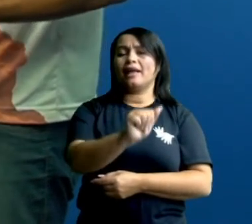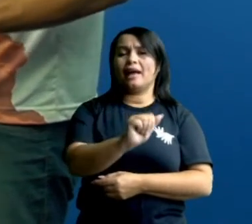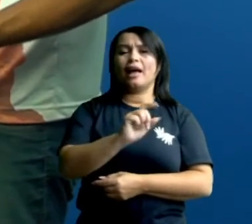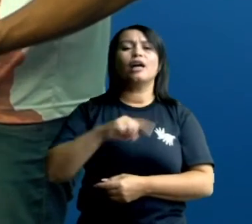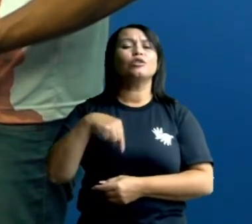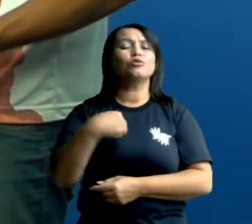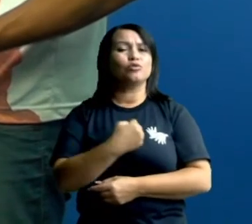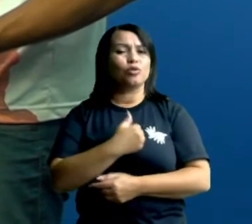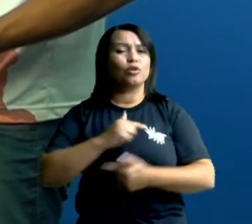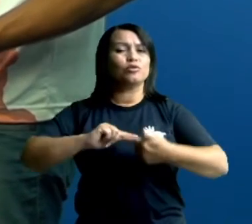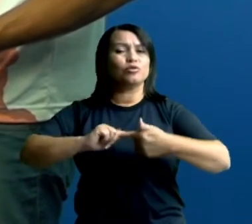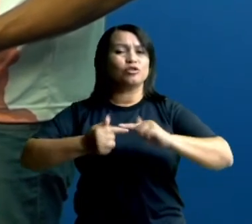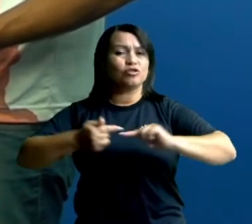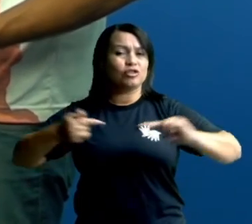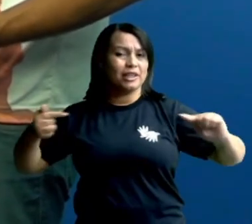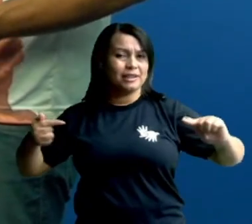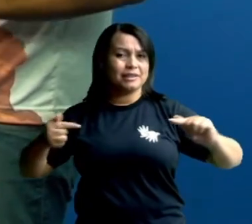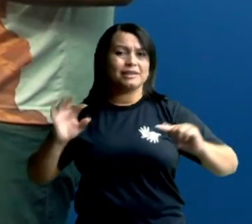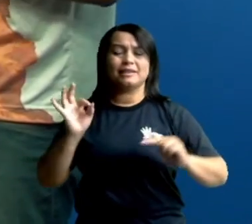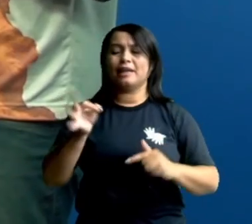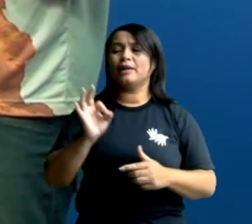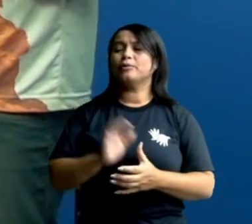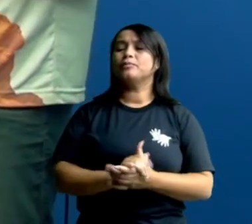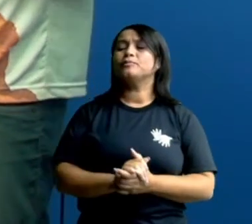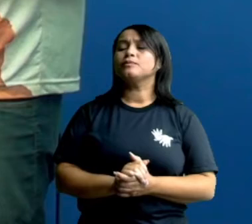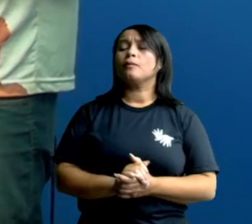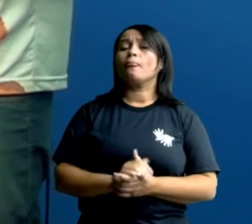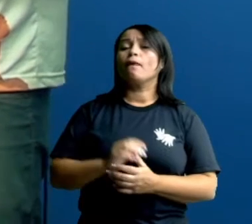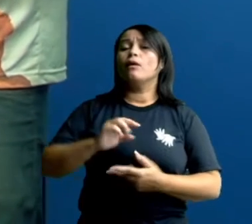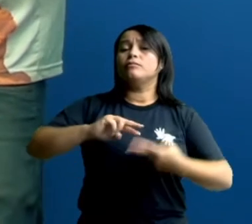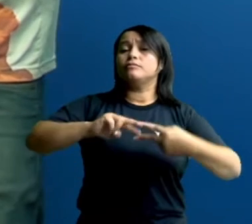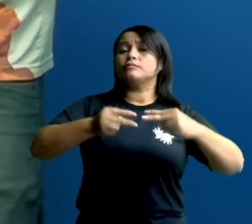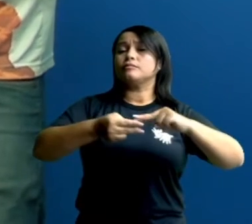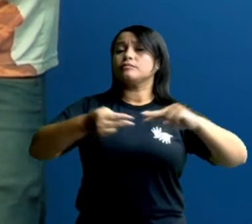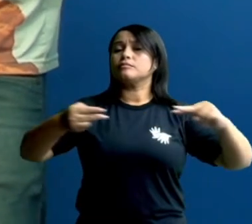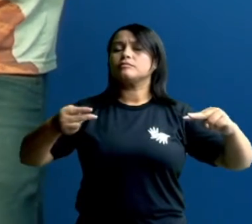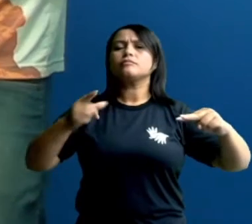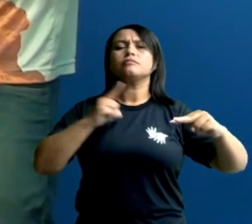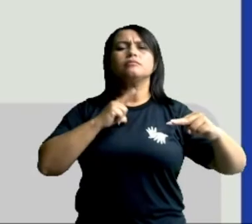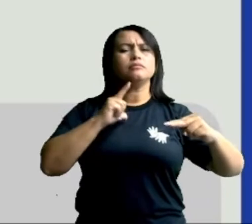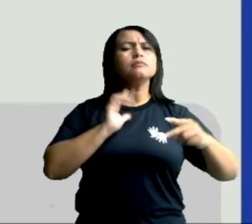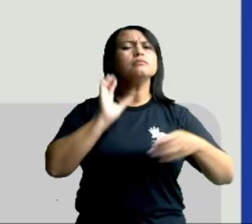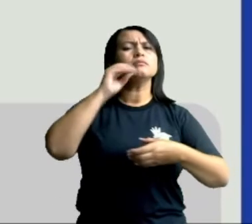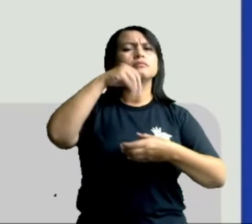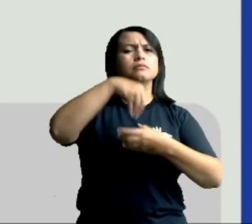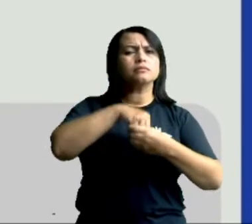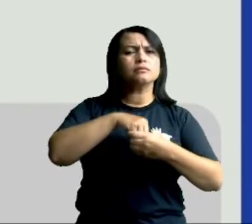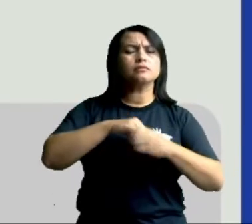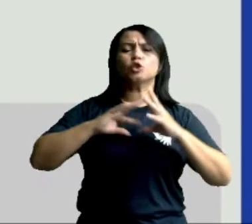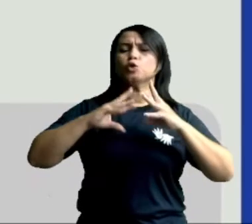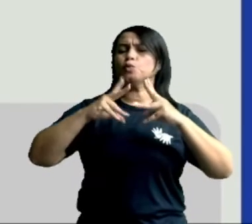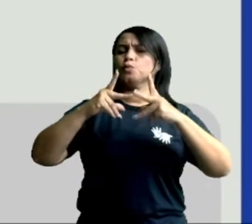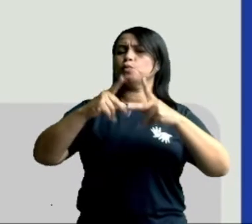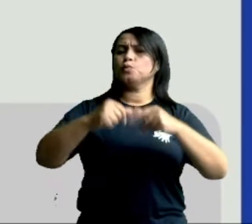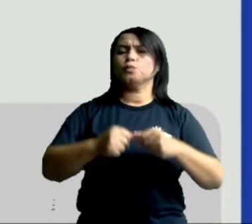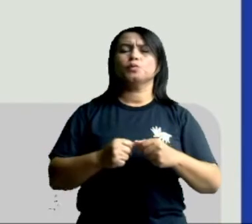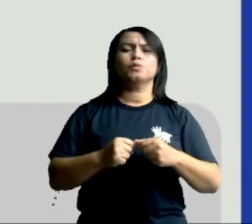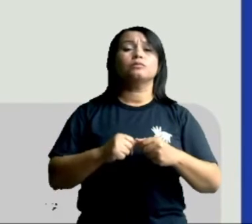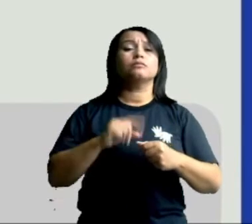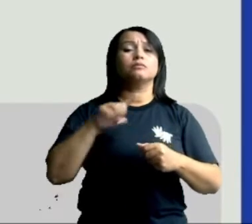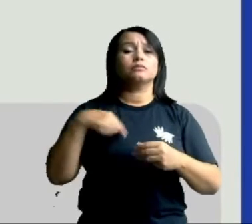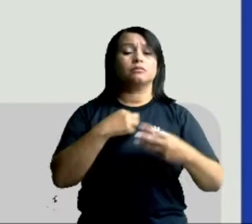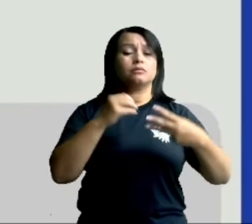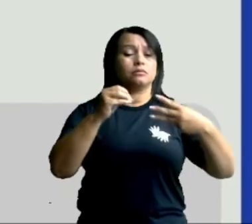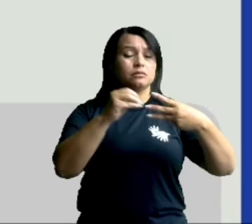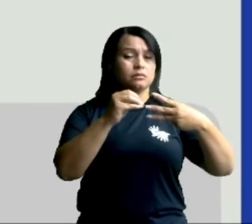nossos genes, tá certo? O DNA, ele vai estar presente em todas as nossas células. Ou